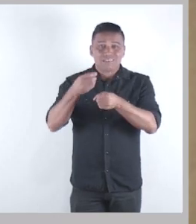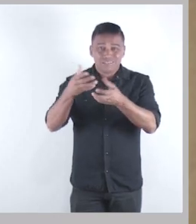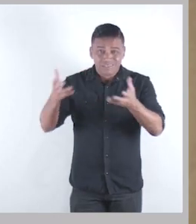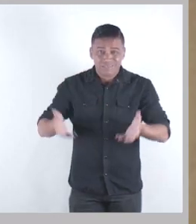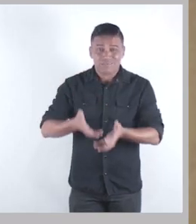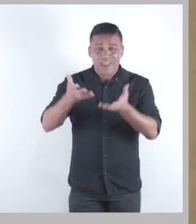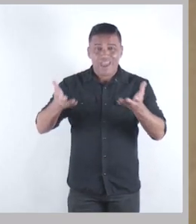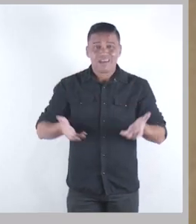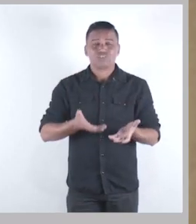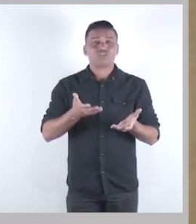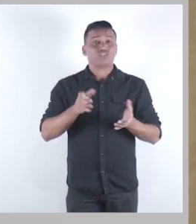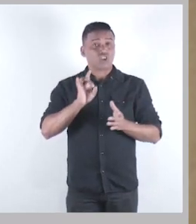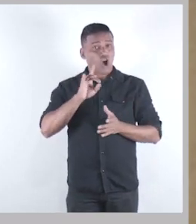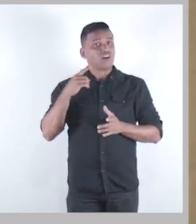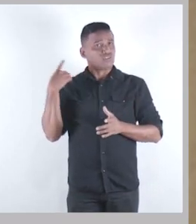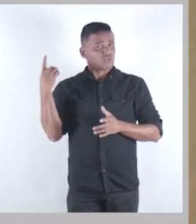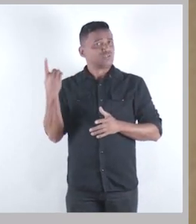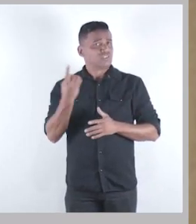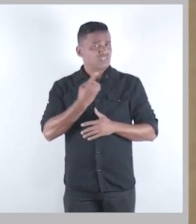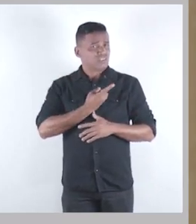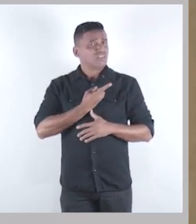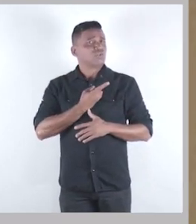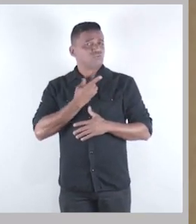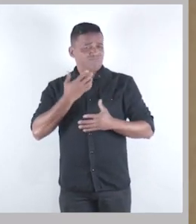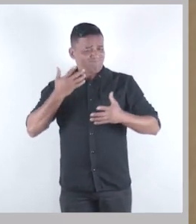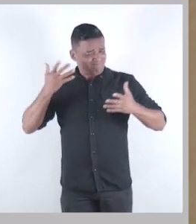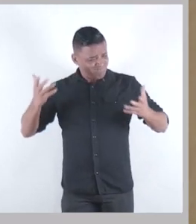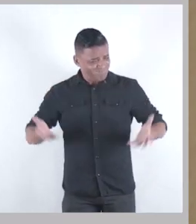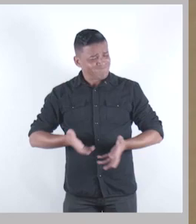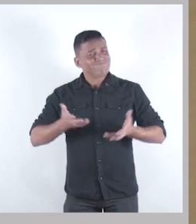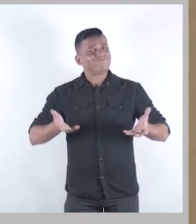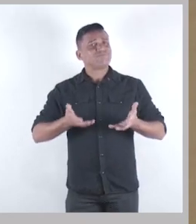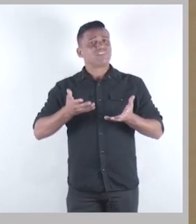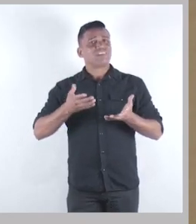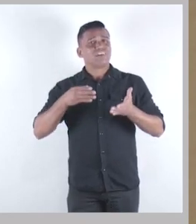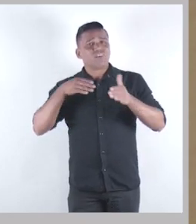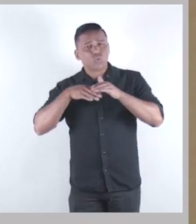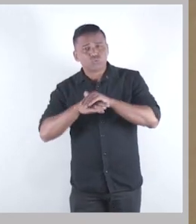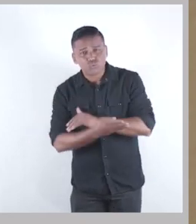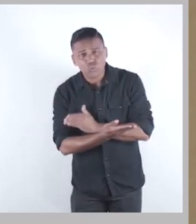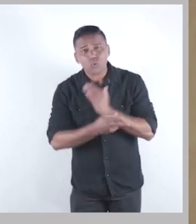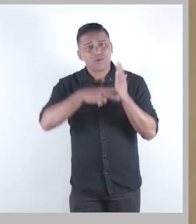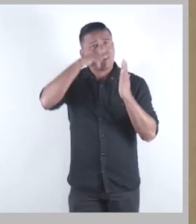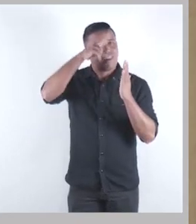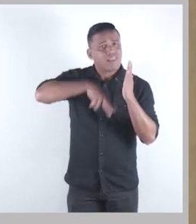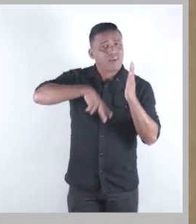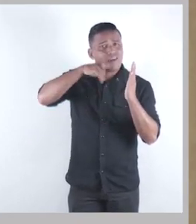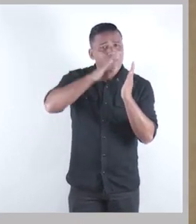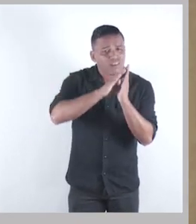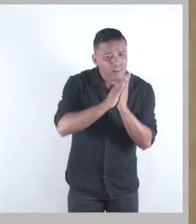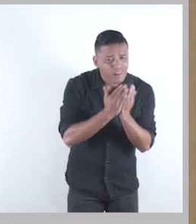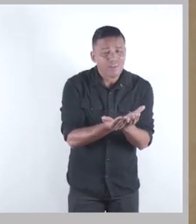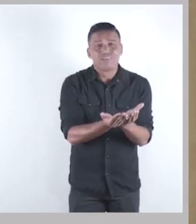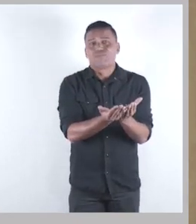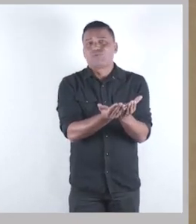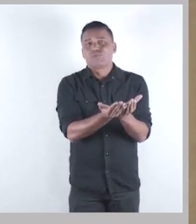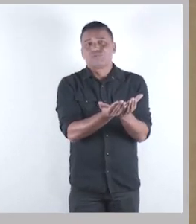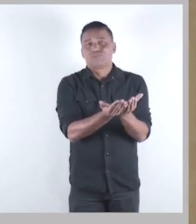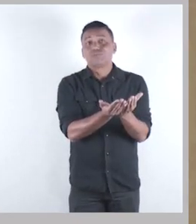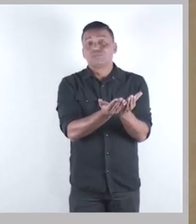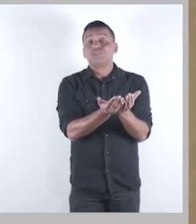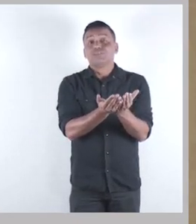nós conseguimos, de alguma forma, injetar esse gostinho pelo livro, né, pela leitura e a busca